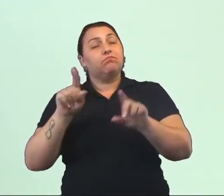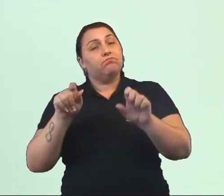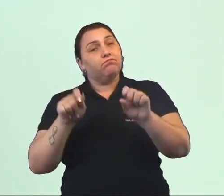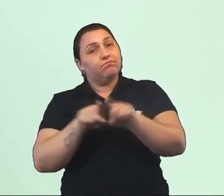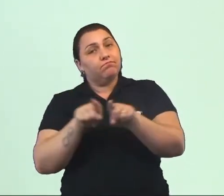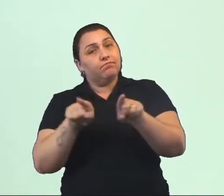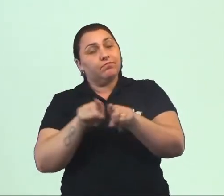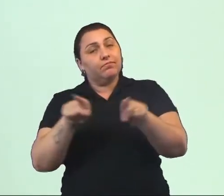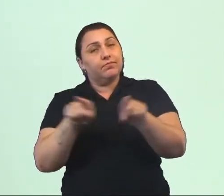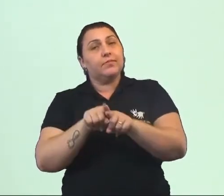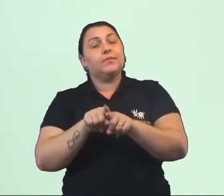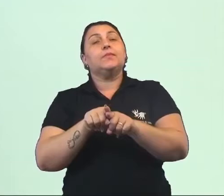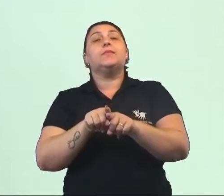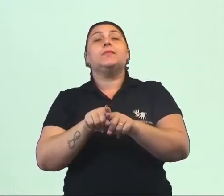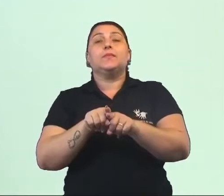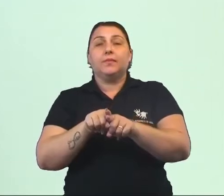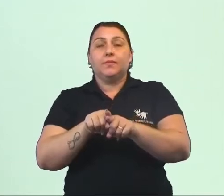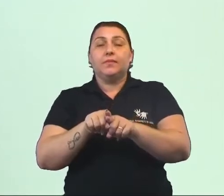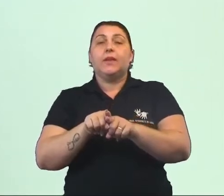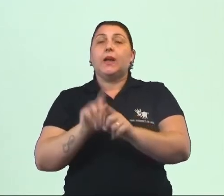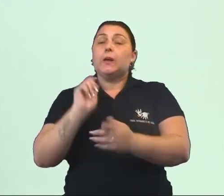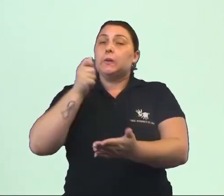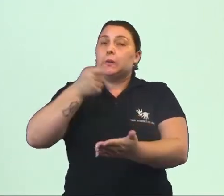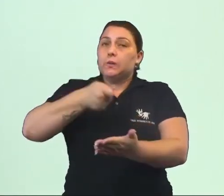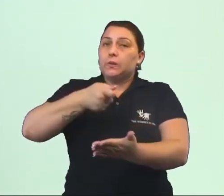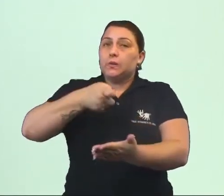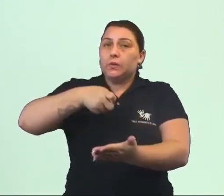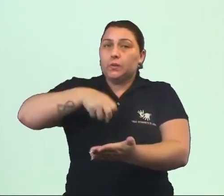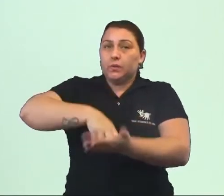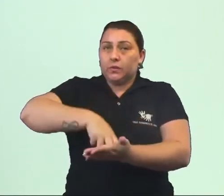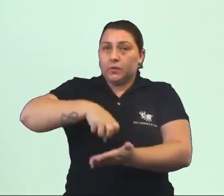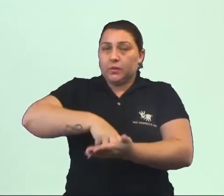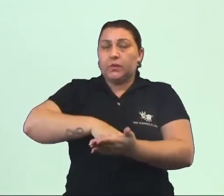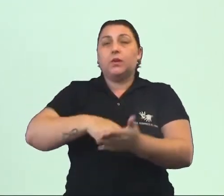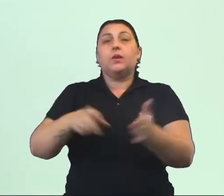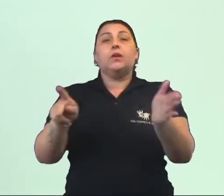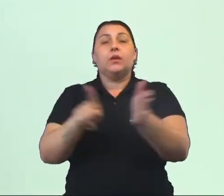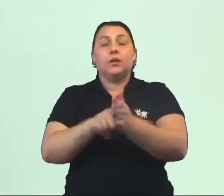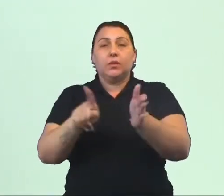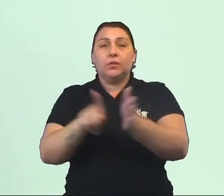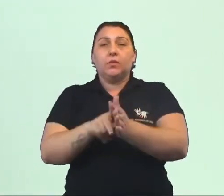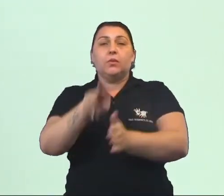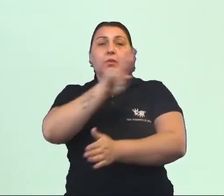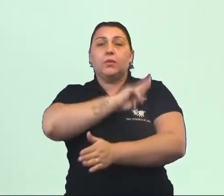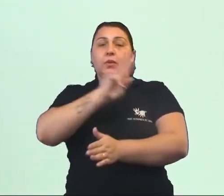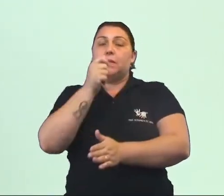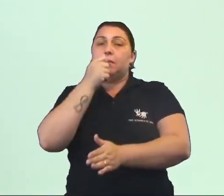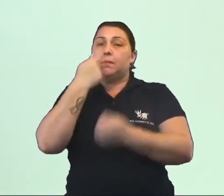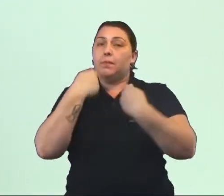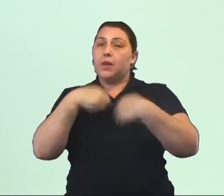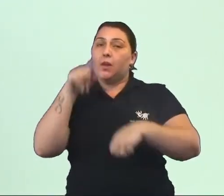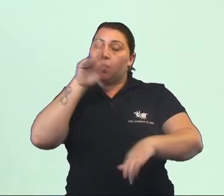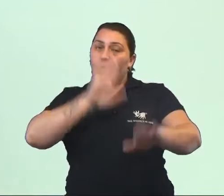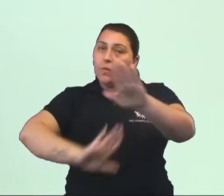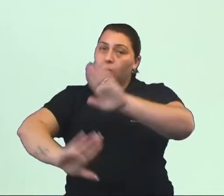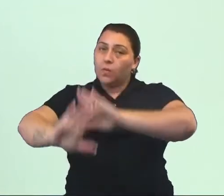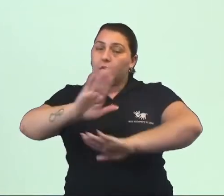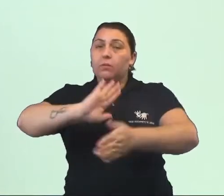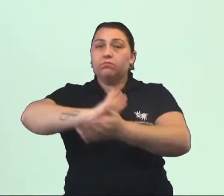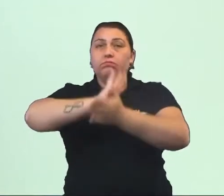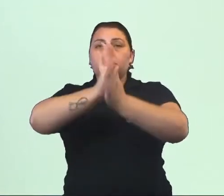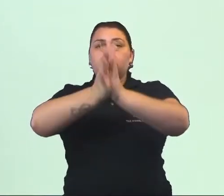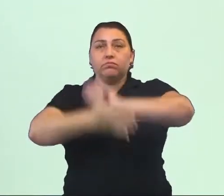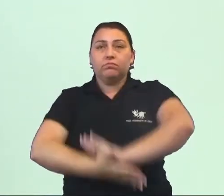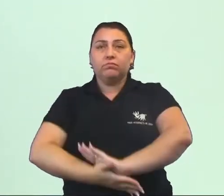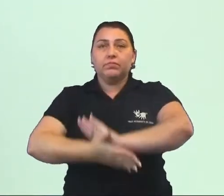até disciplinada pela sua própria corrente religiosa. Então a gente deve ter cuidado com qualquer